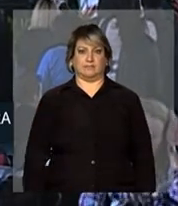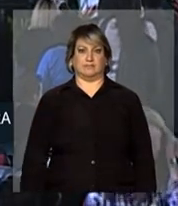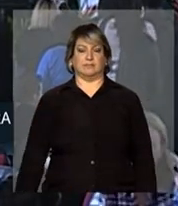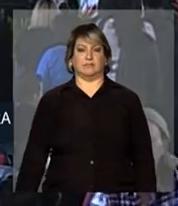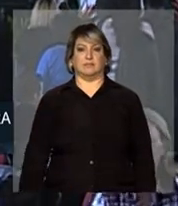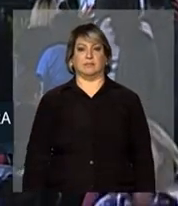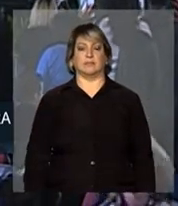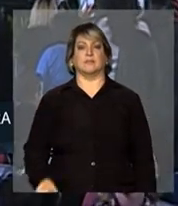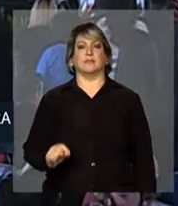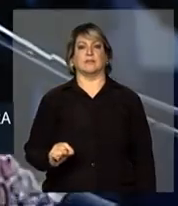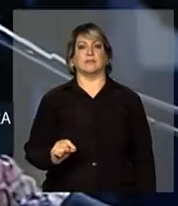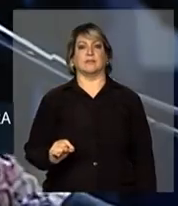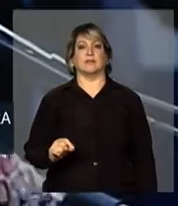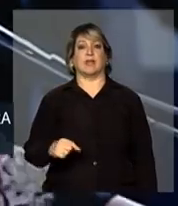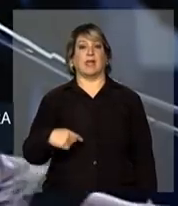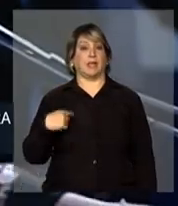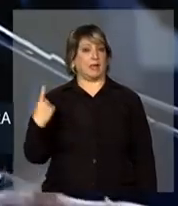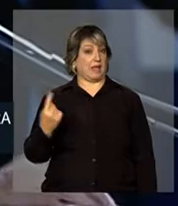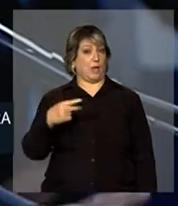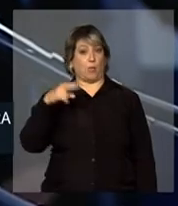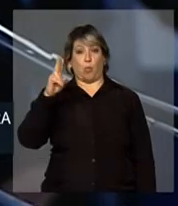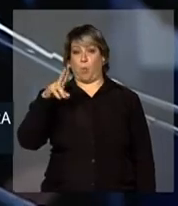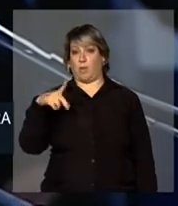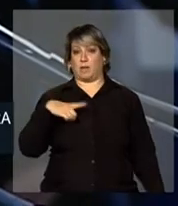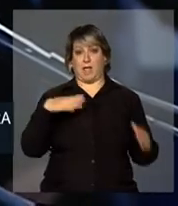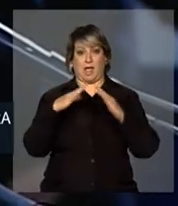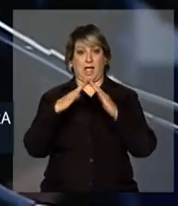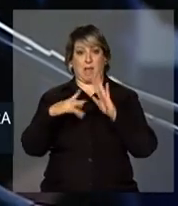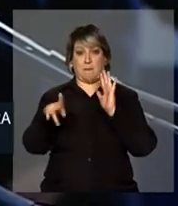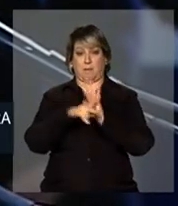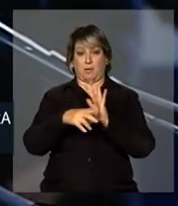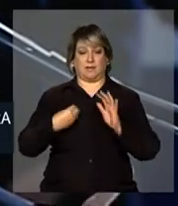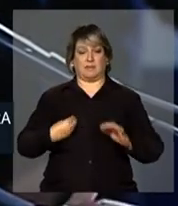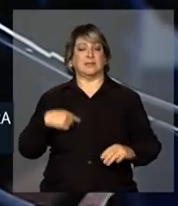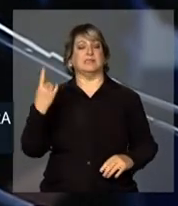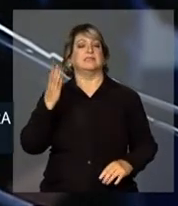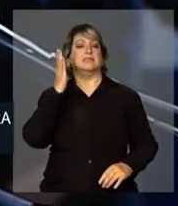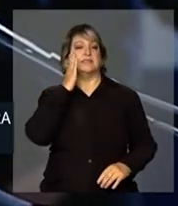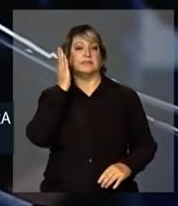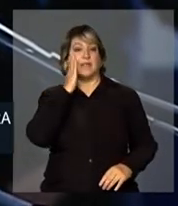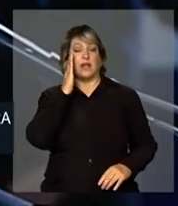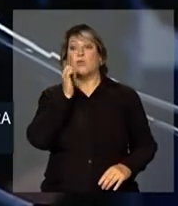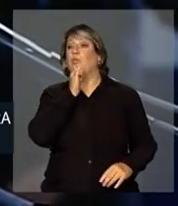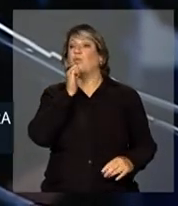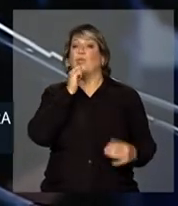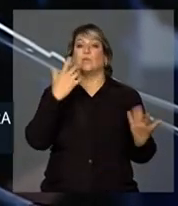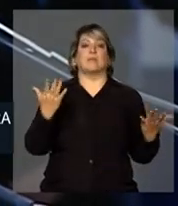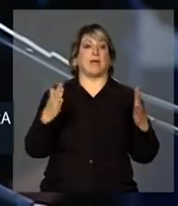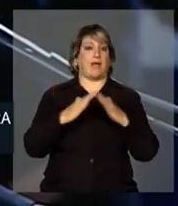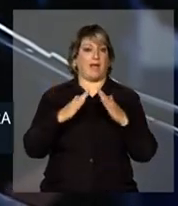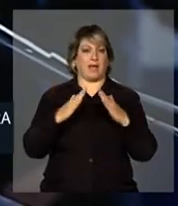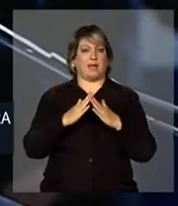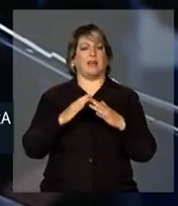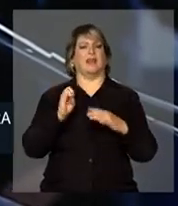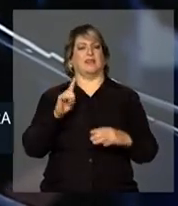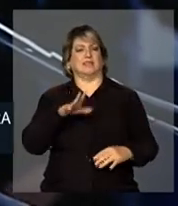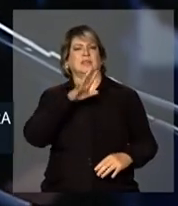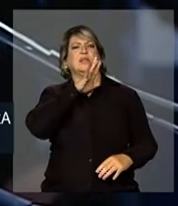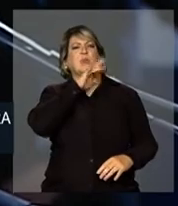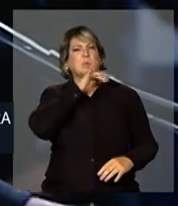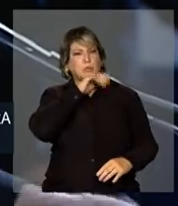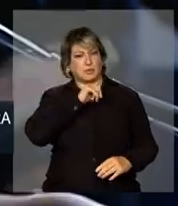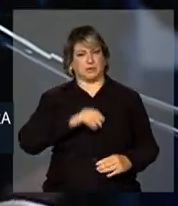Quem não teve casa na vida sabe perfeitamente que não ter casa é muito